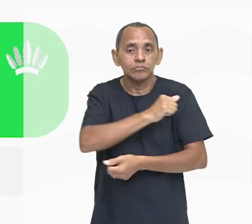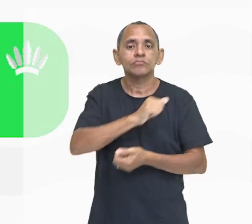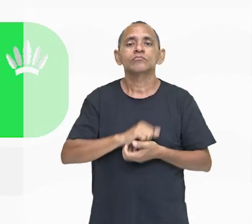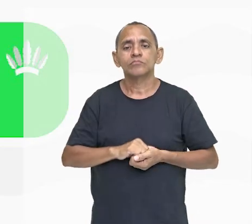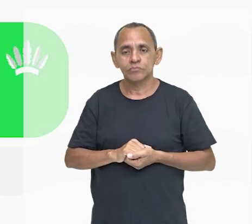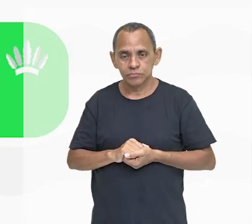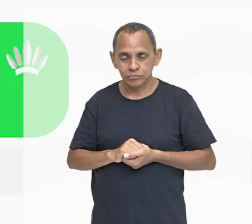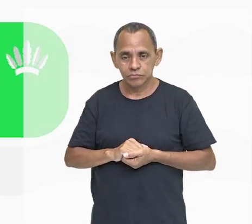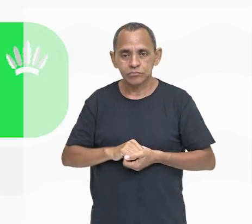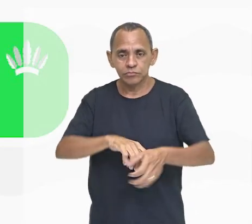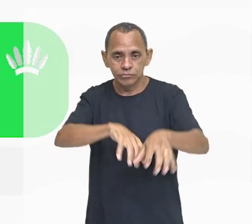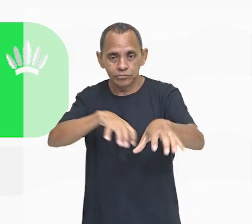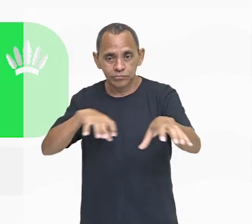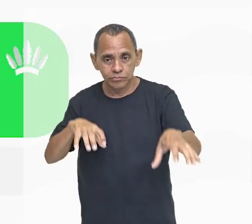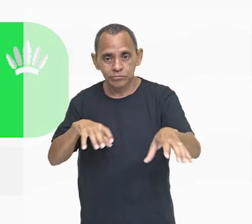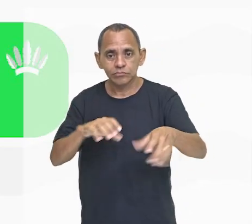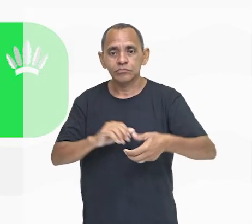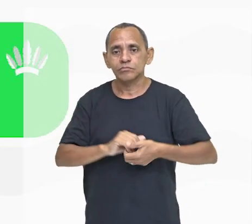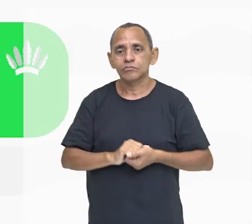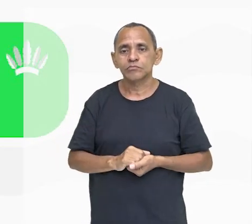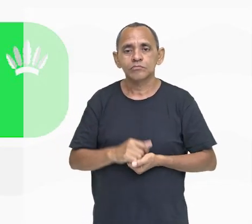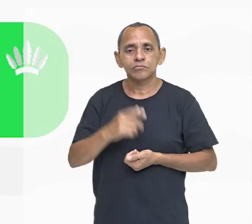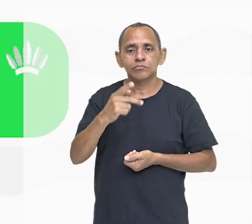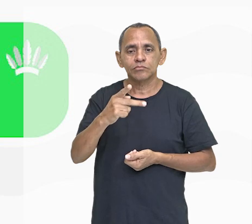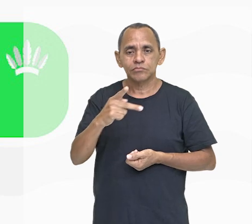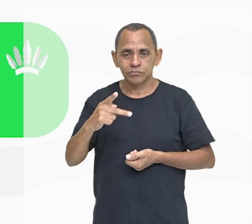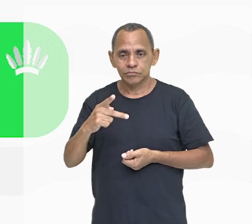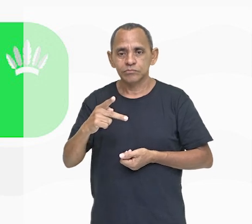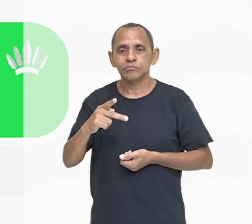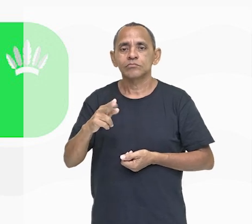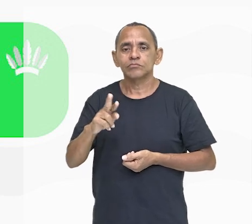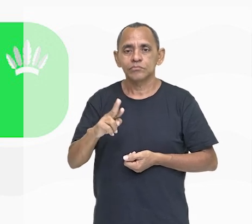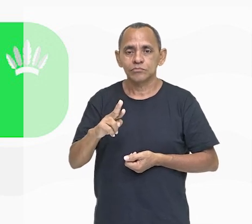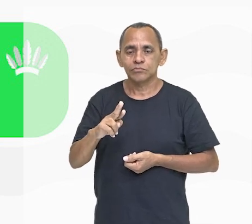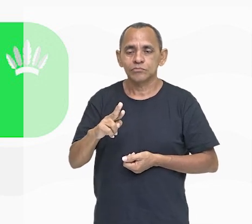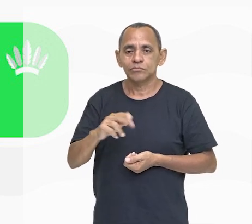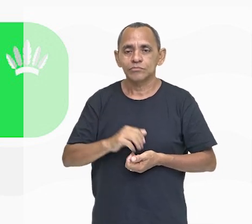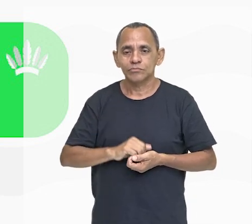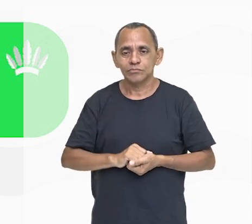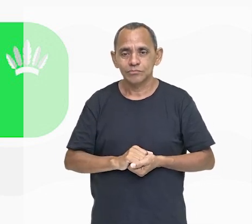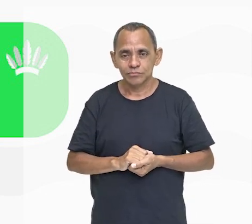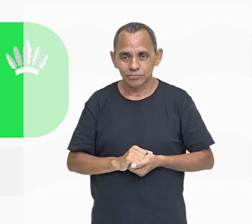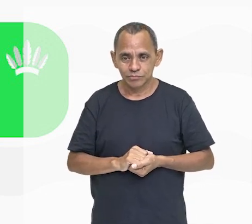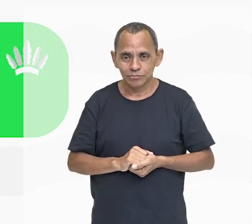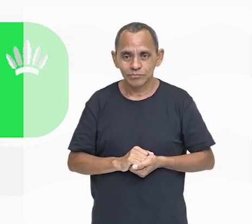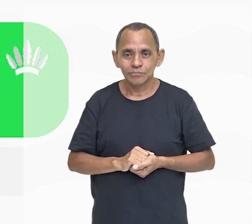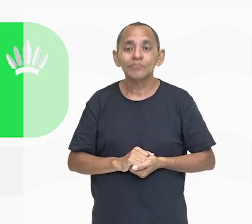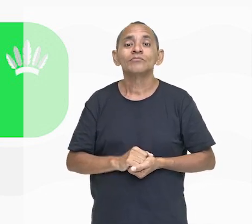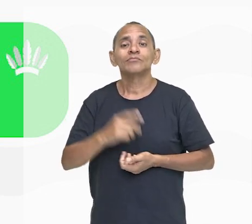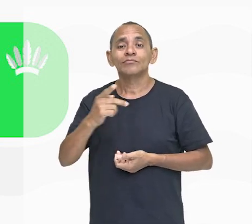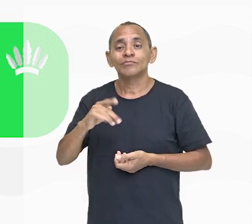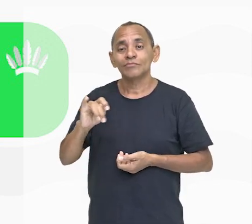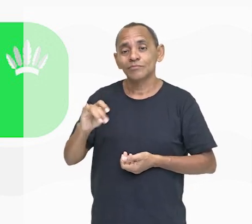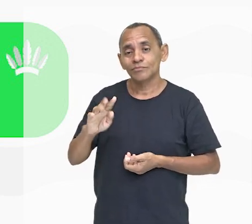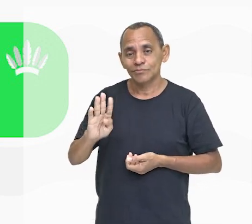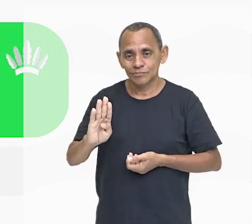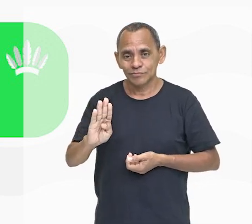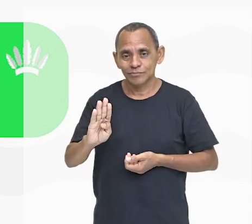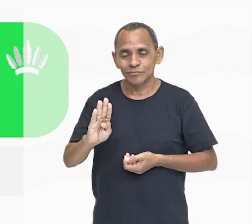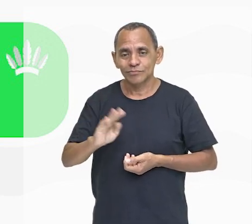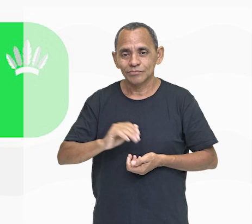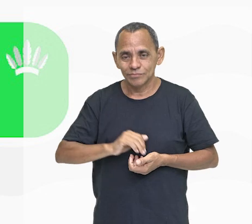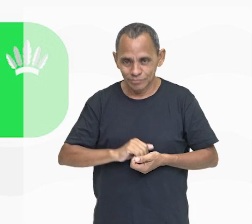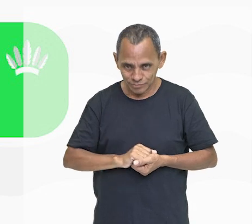o Partido dos Estudantes do Ensino Mediado, o PPR, né, que é o Partido dos Pedagogos Reunidos, e